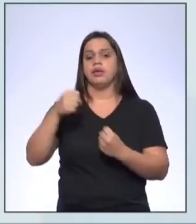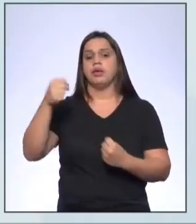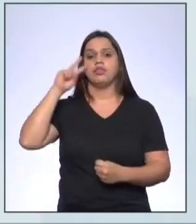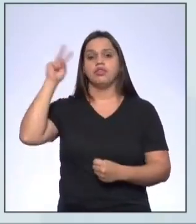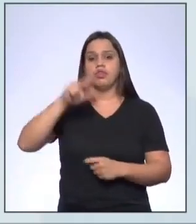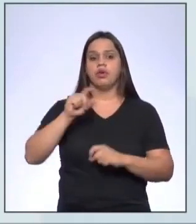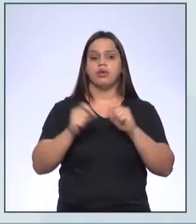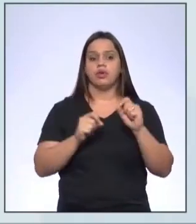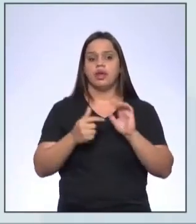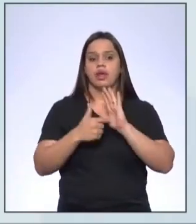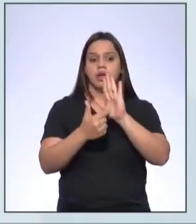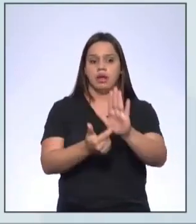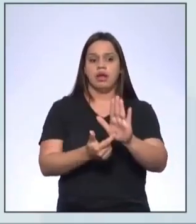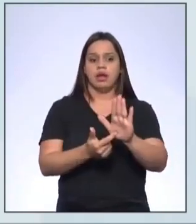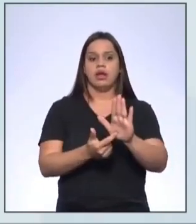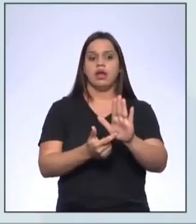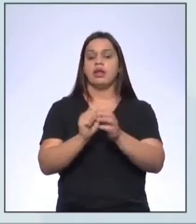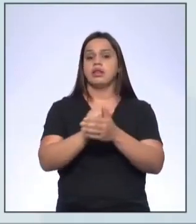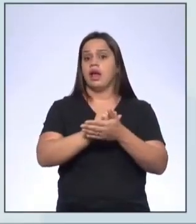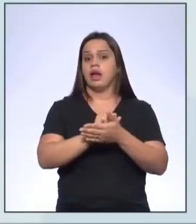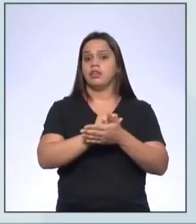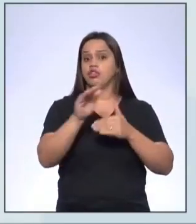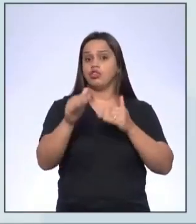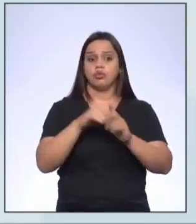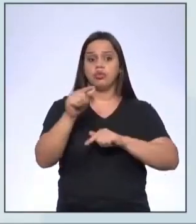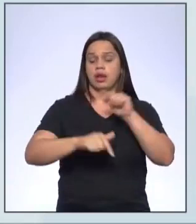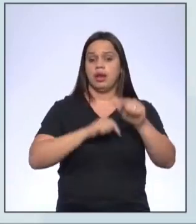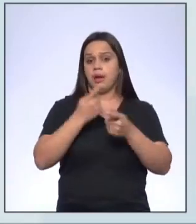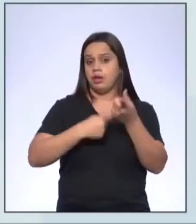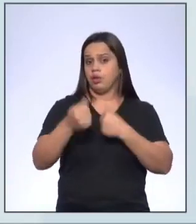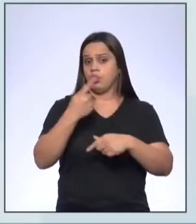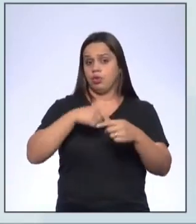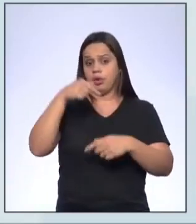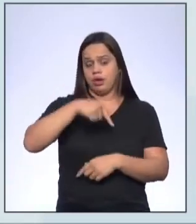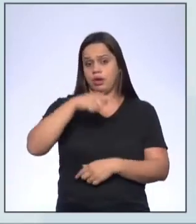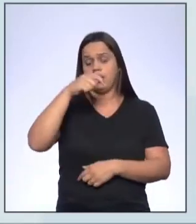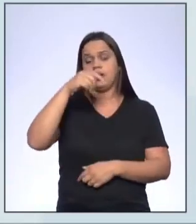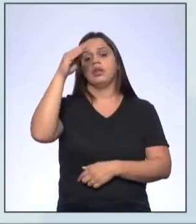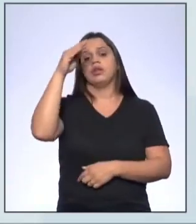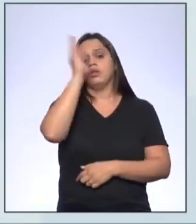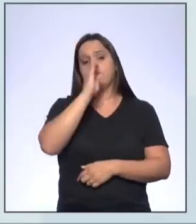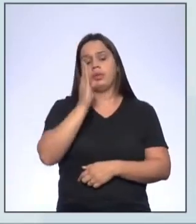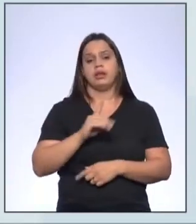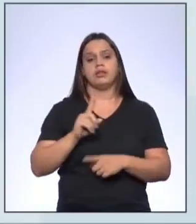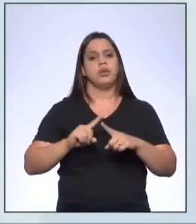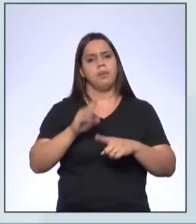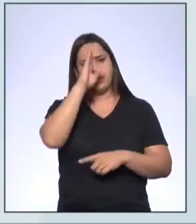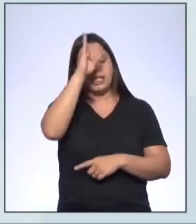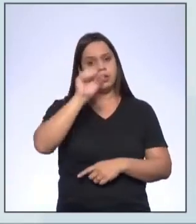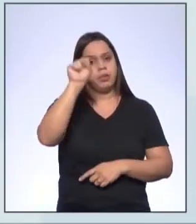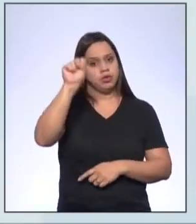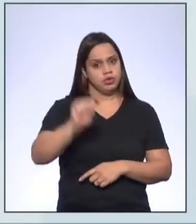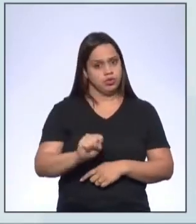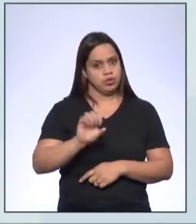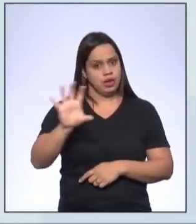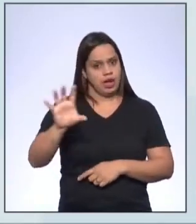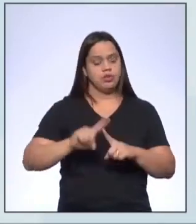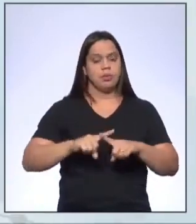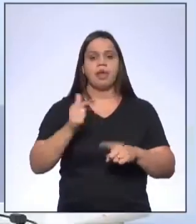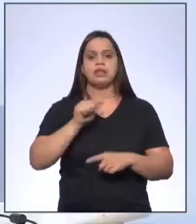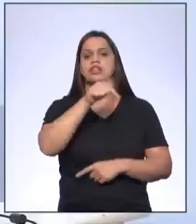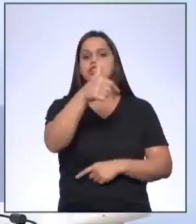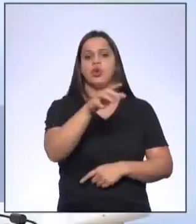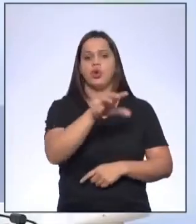importante retratar para vocês, bem concentrado na região sul e sudeste, mas também em outros territórios. Para finalizar, eu vou pedir para vocês fazerem